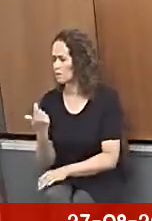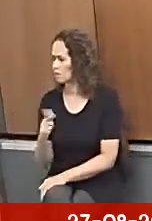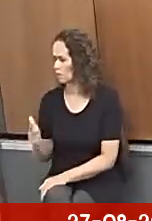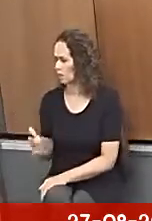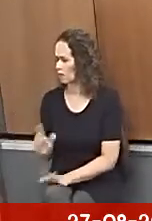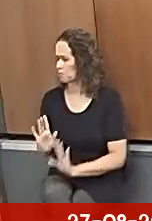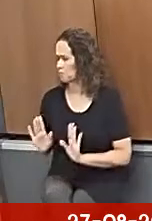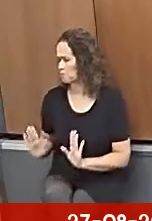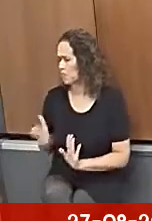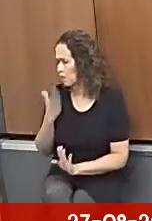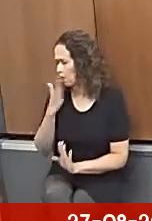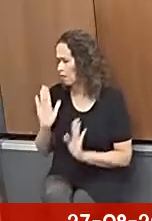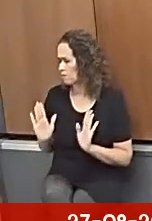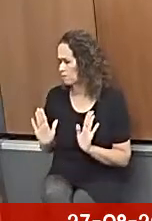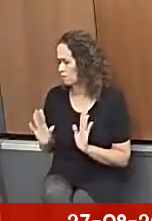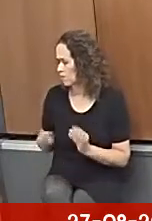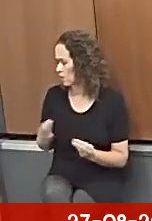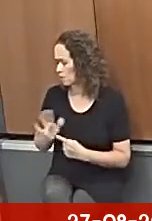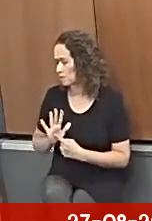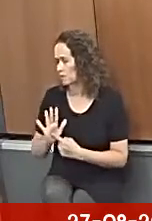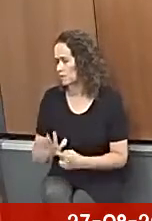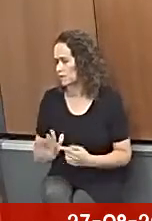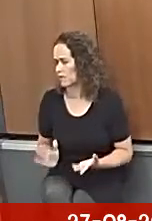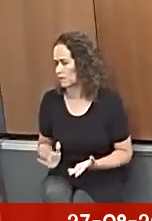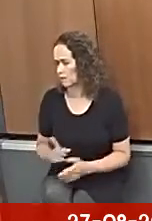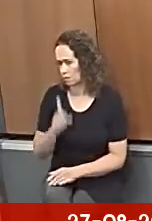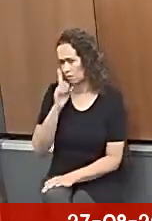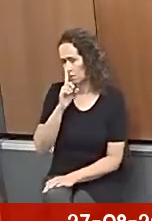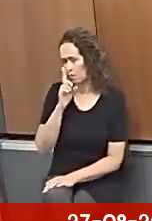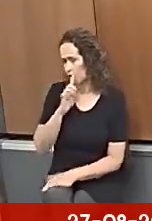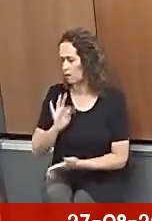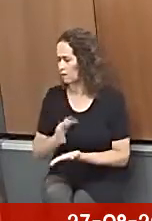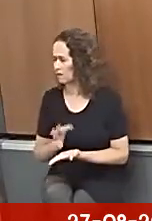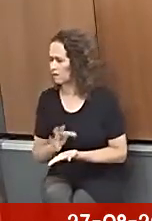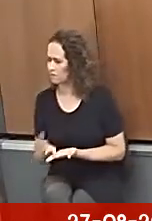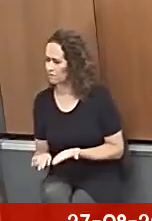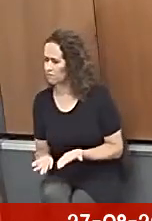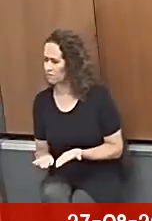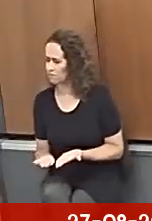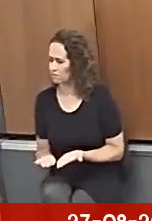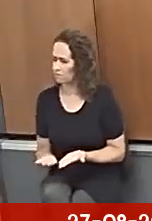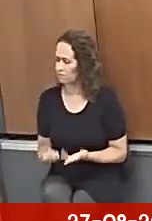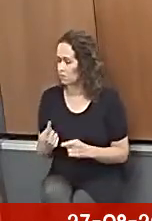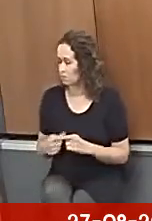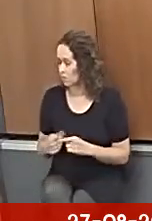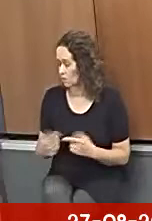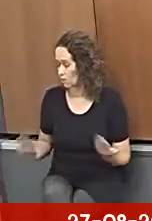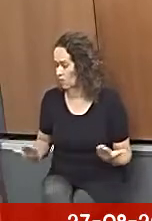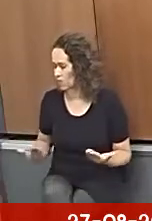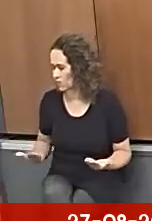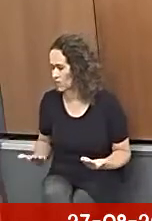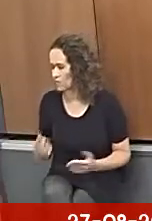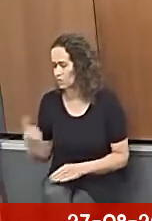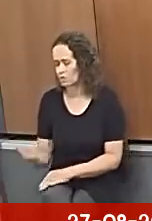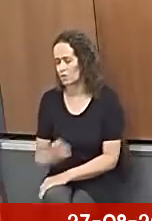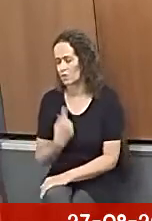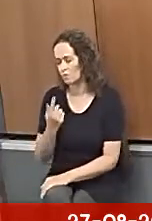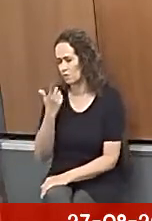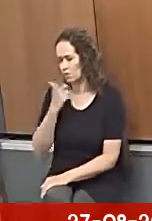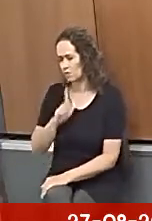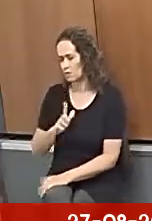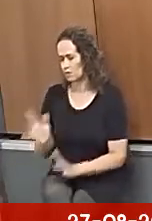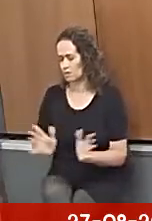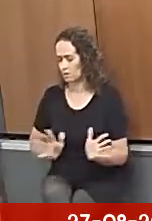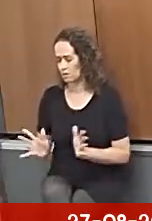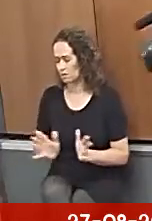essa será que uma falha técnica porque não é possível que hoje a gente não consegue promover a acessibilidade